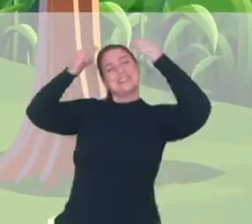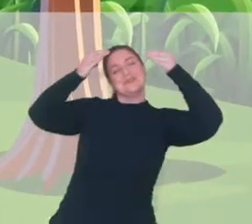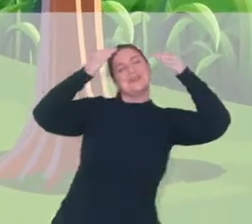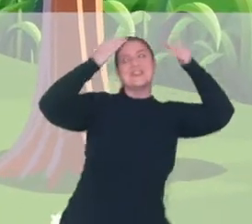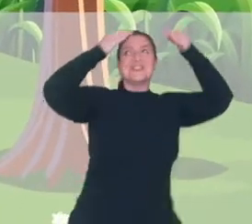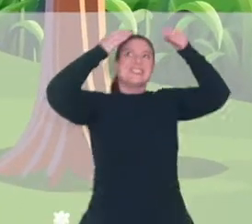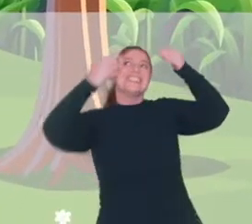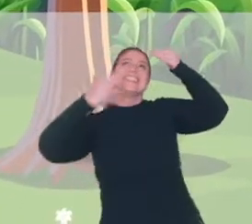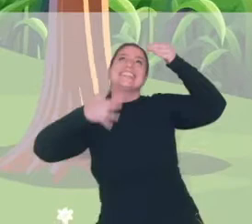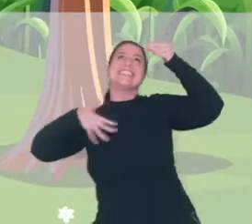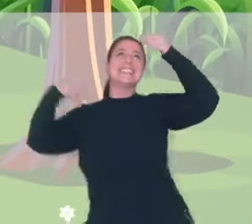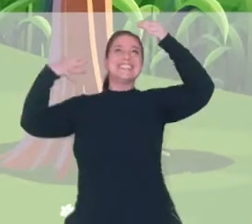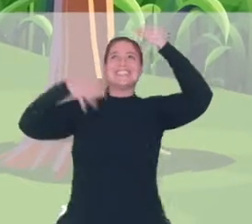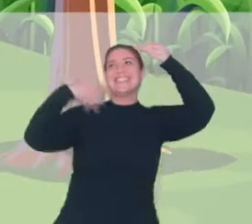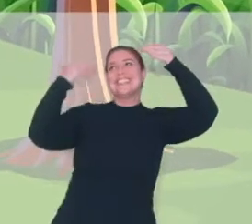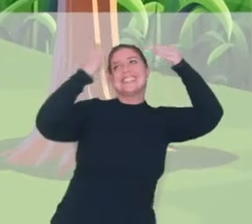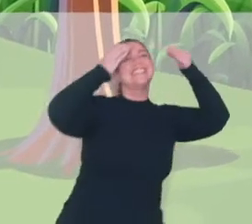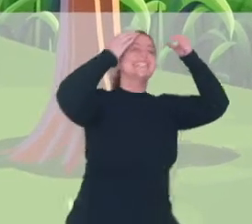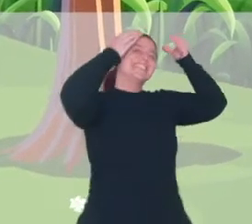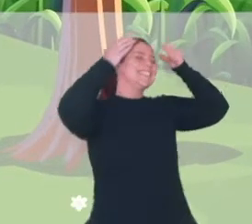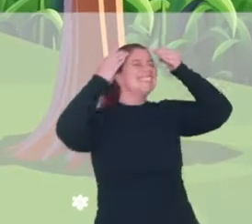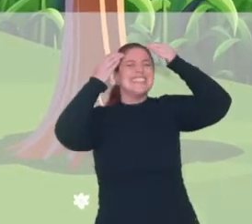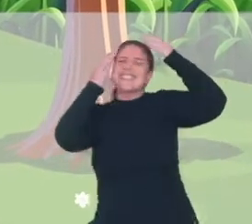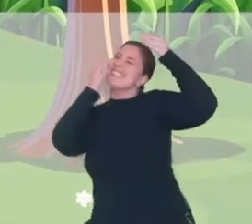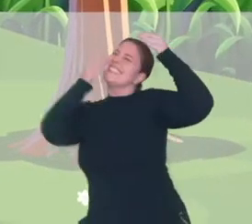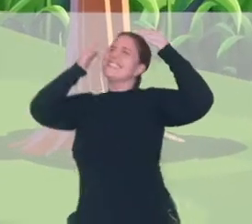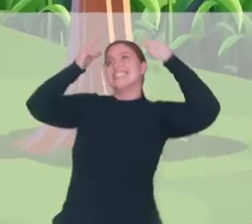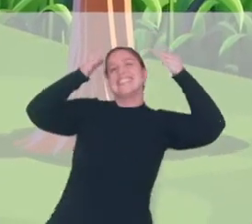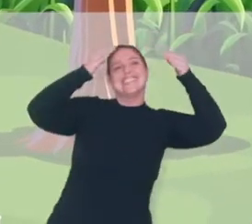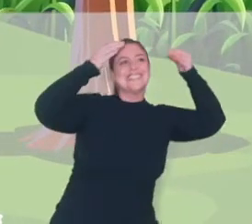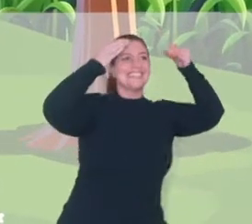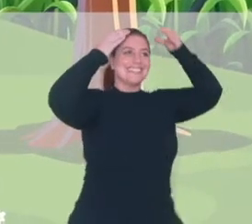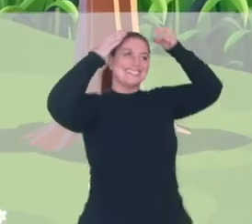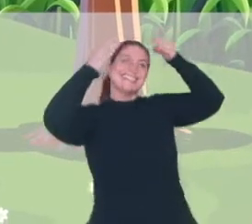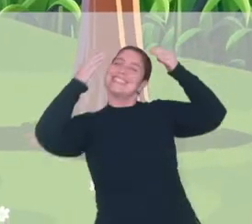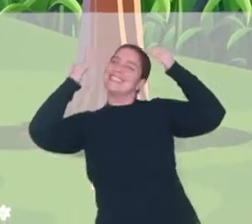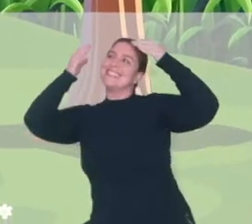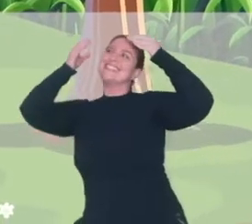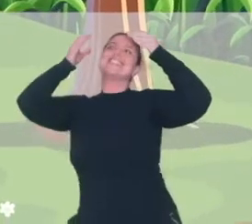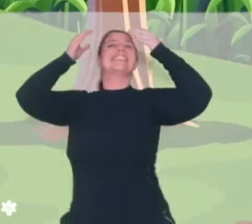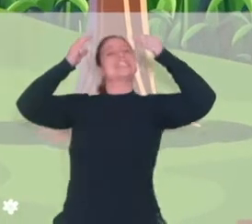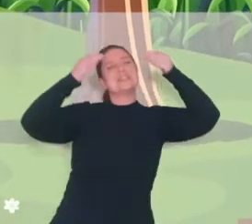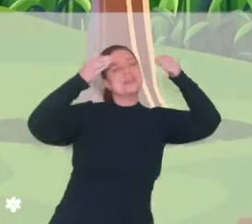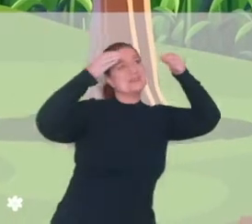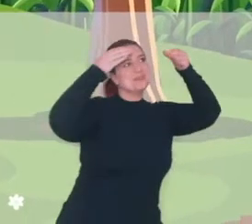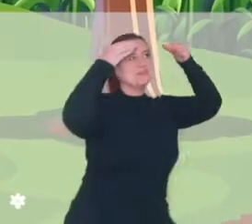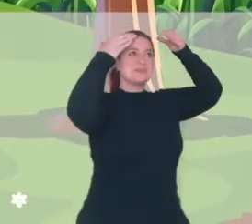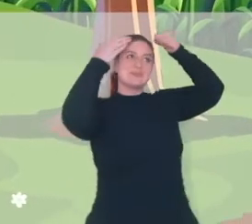Contente da vida, rindo à toa e falando sozinha.